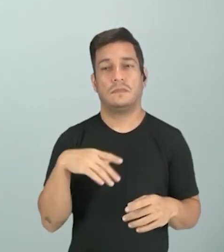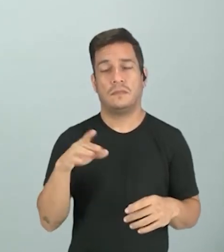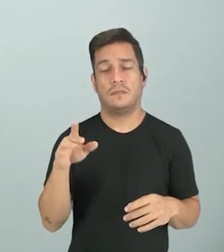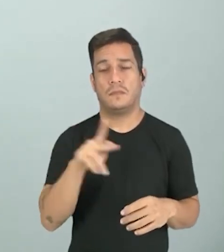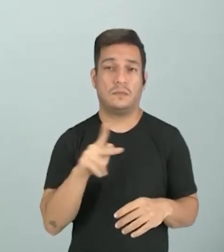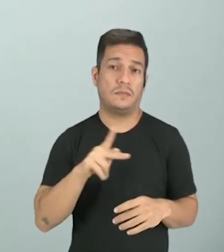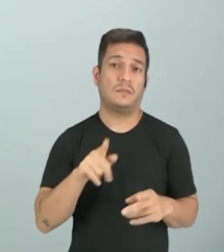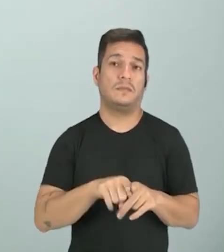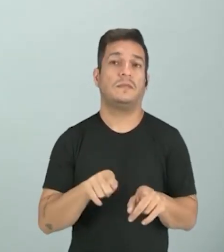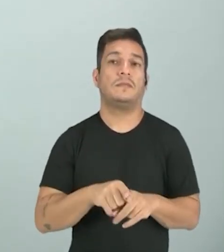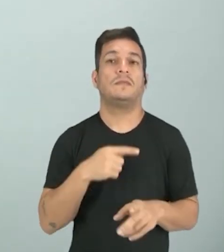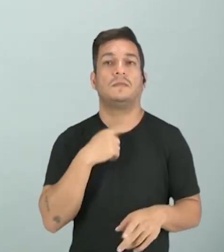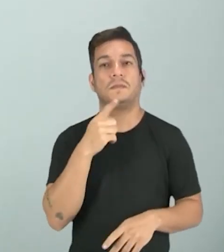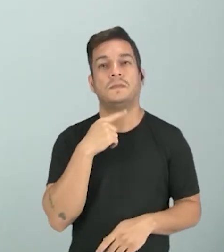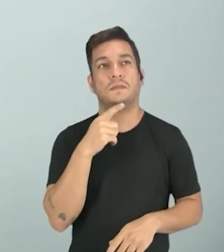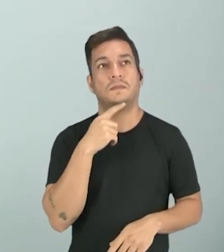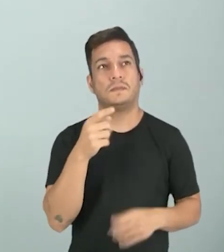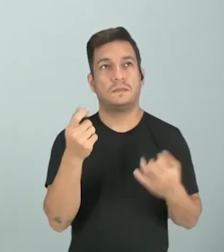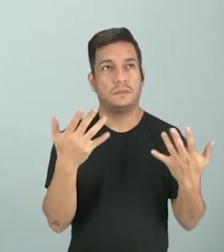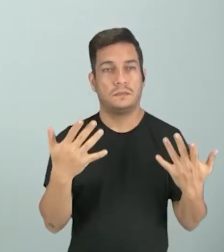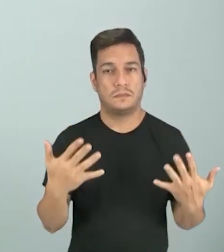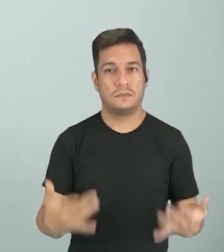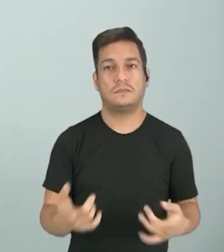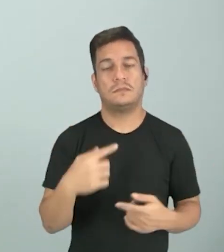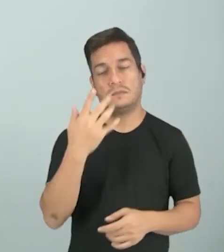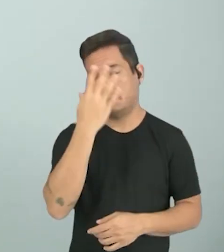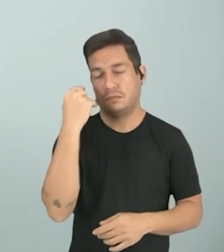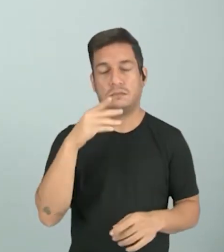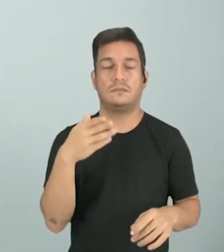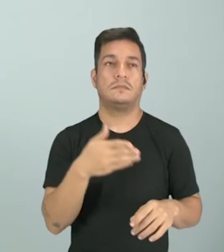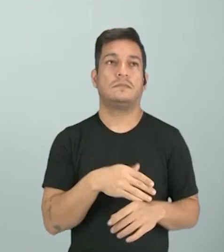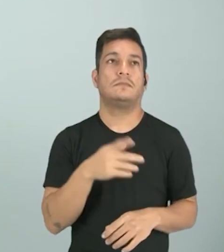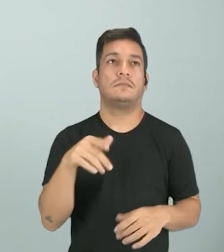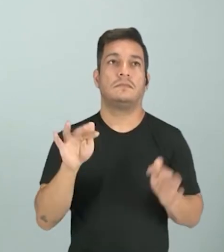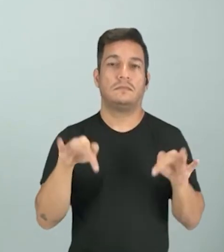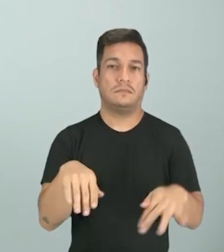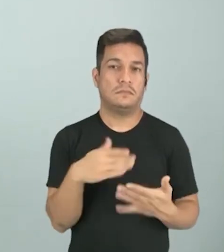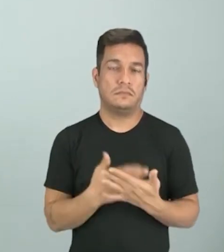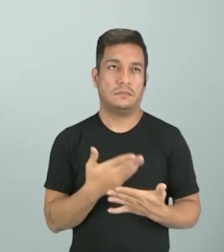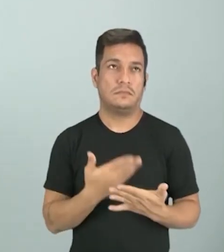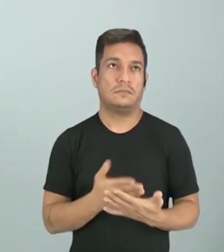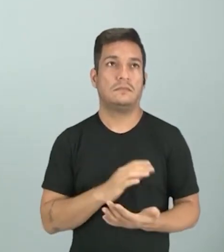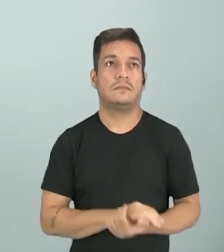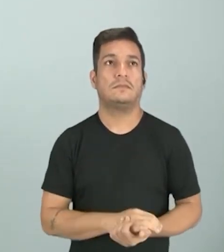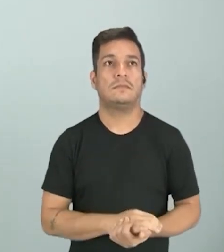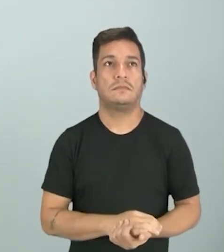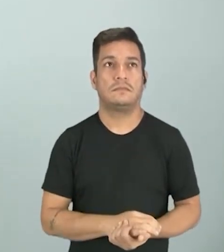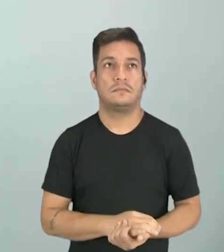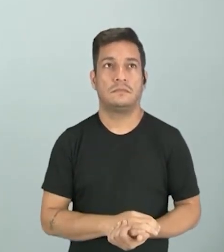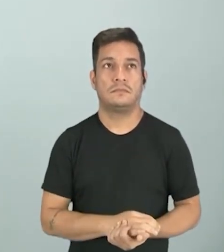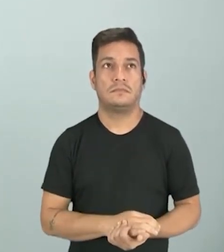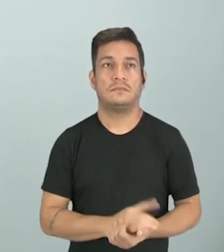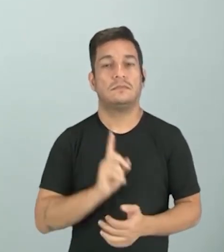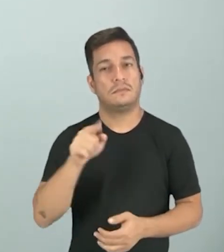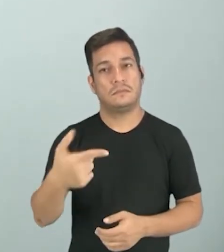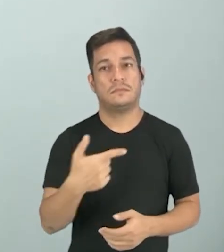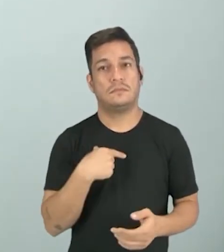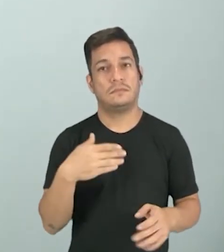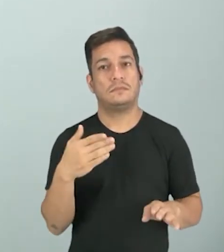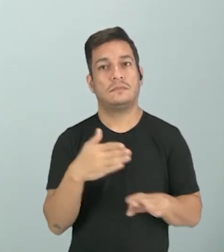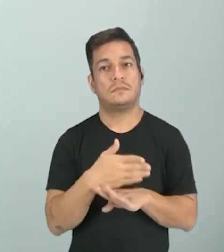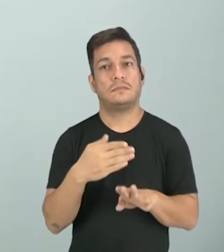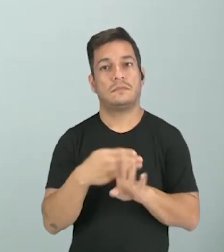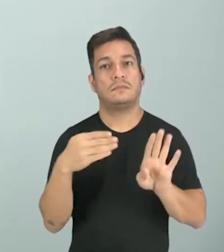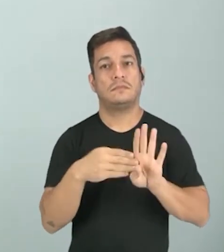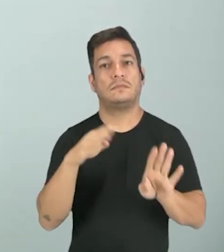de vocês a gente vai estar tirando essa dúvida não esqueçam de quando acabar a aula é depois dá uma